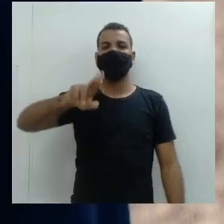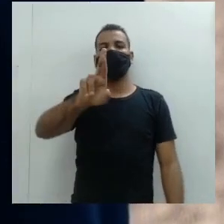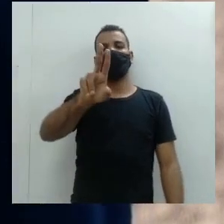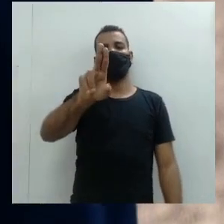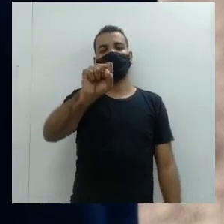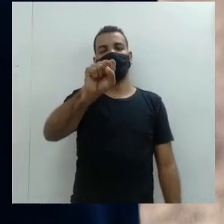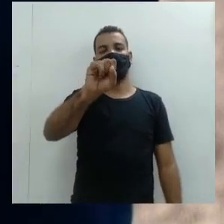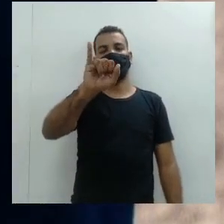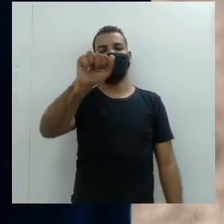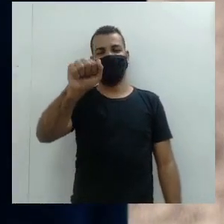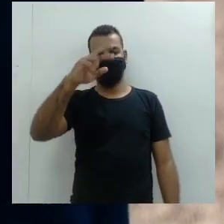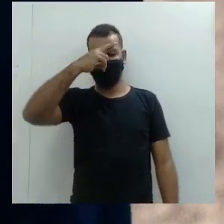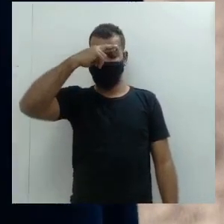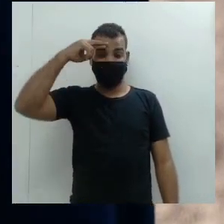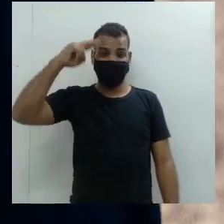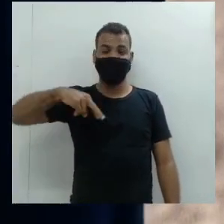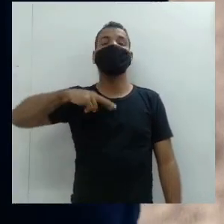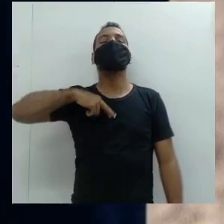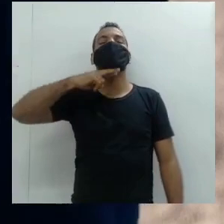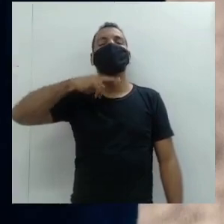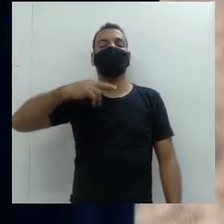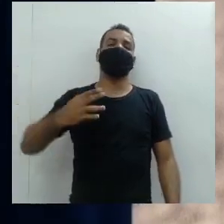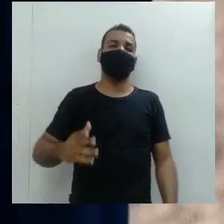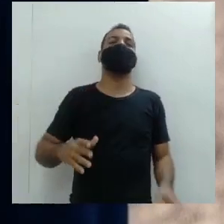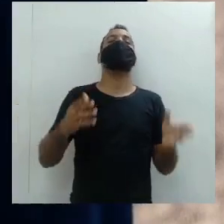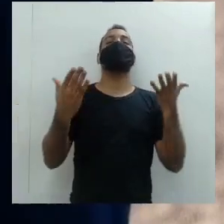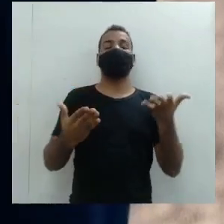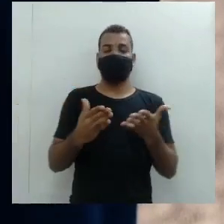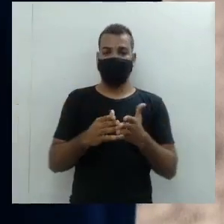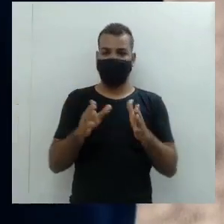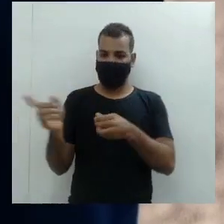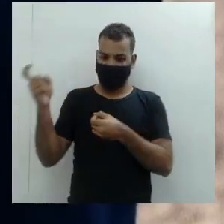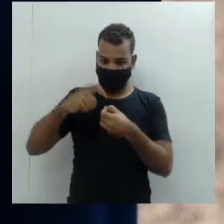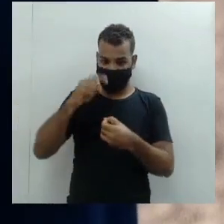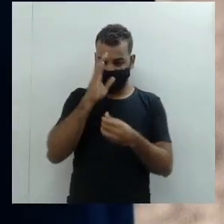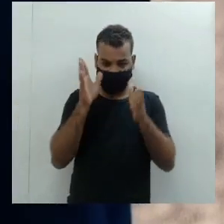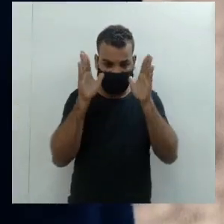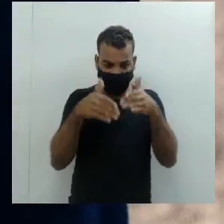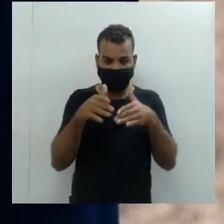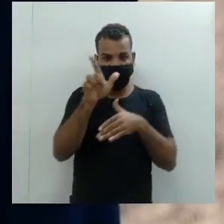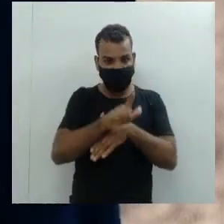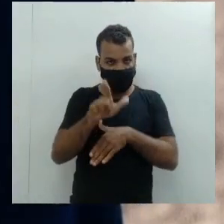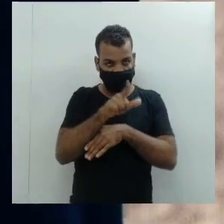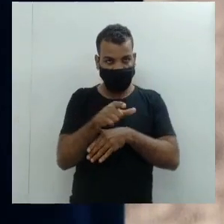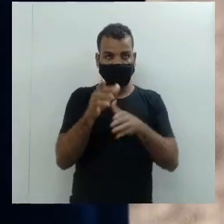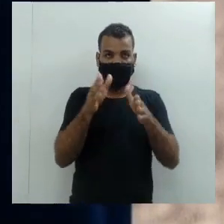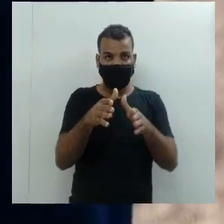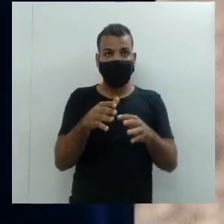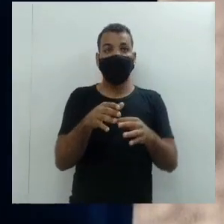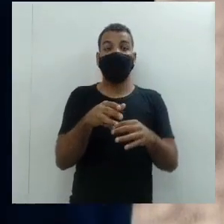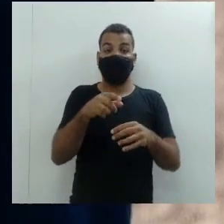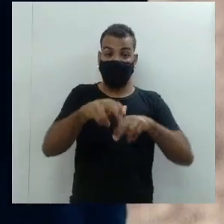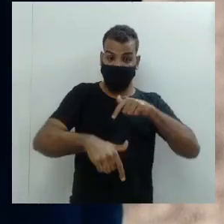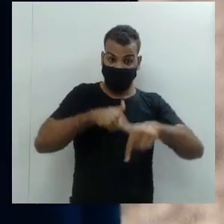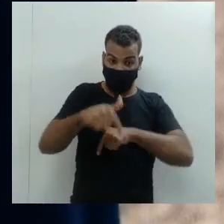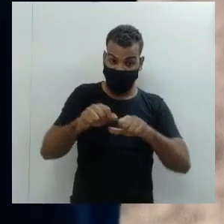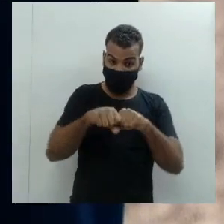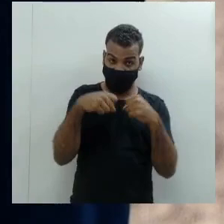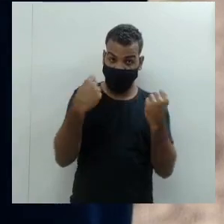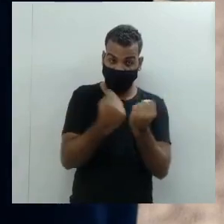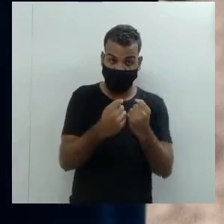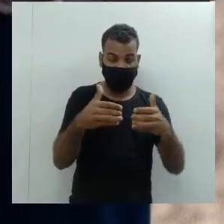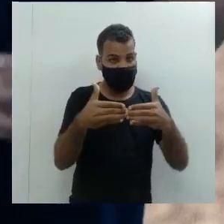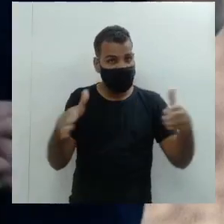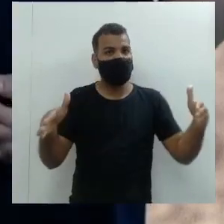ao Brasil e passa a se dedicar exclusivamente à crítica literária e também a essa atuação social mais